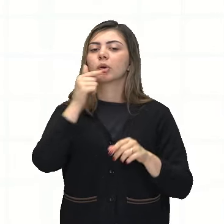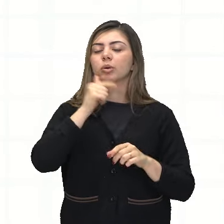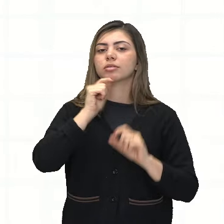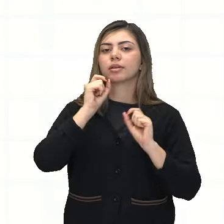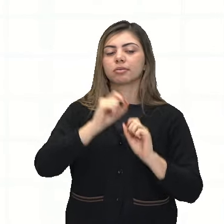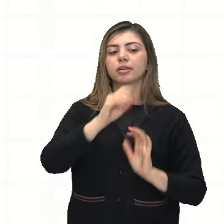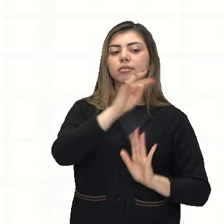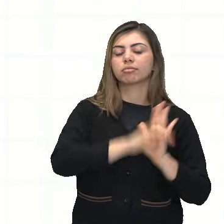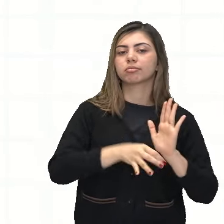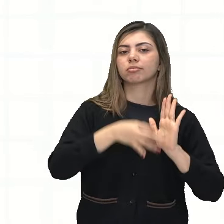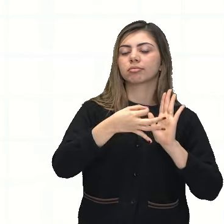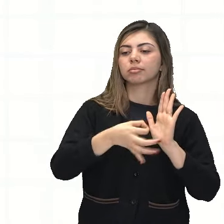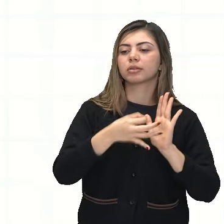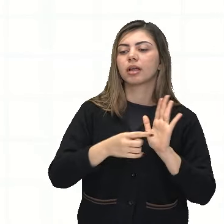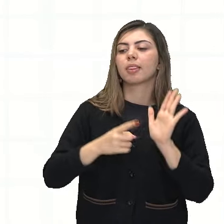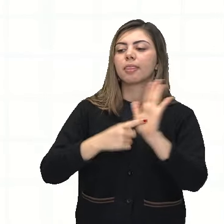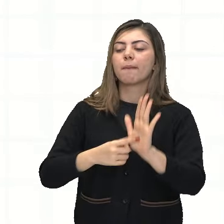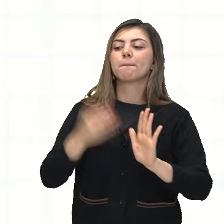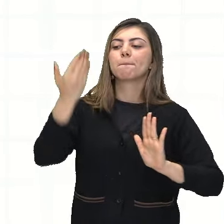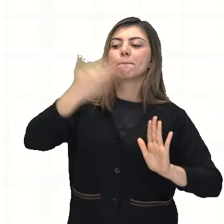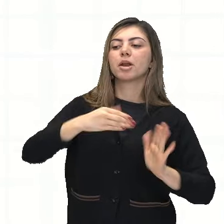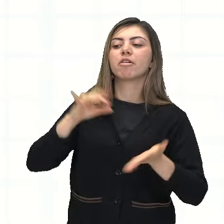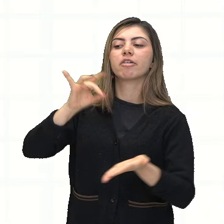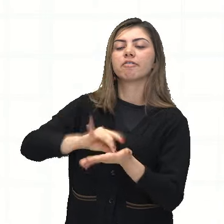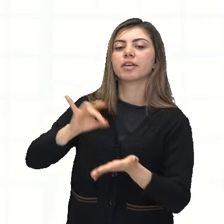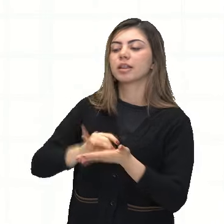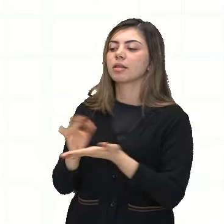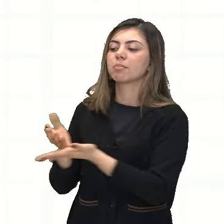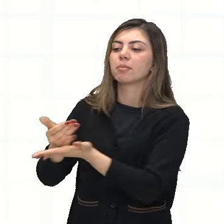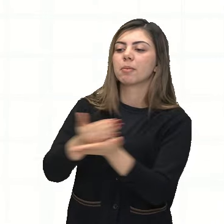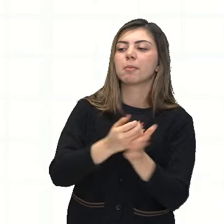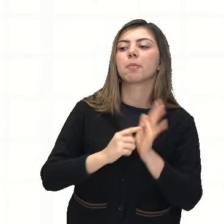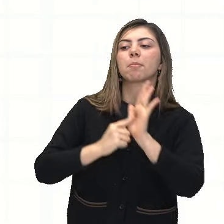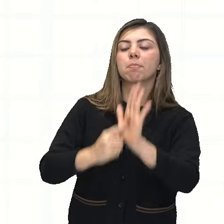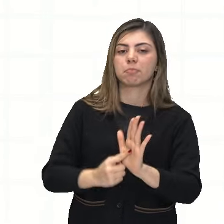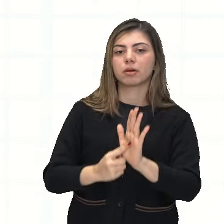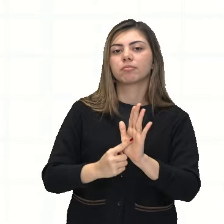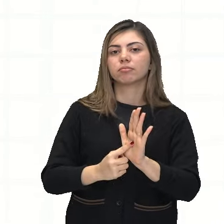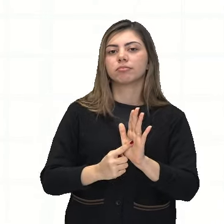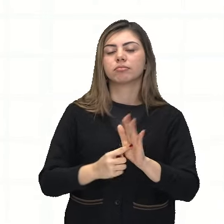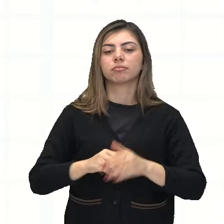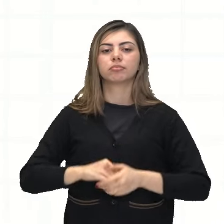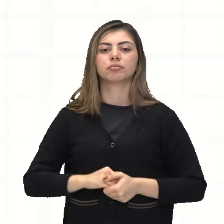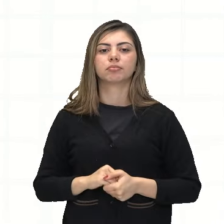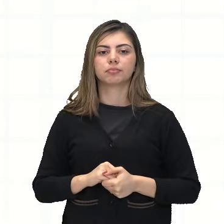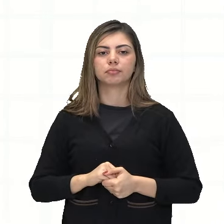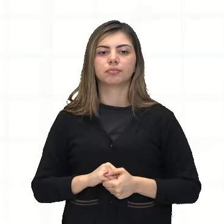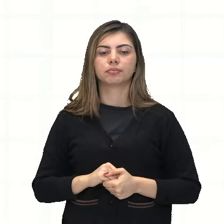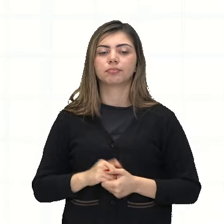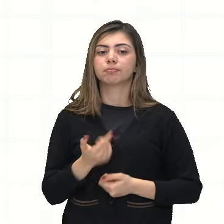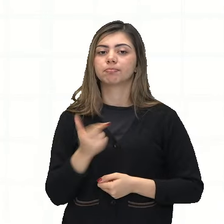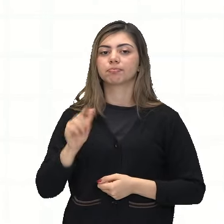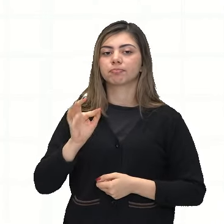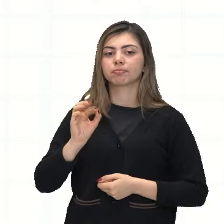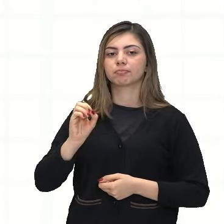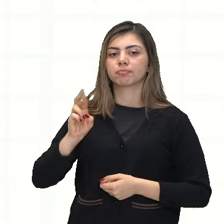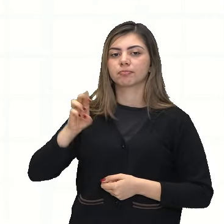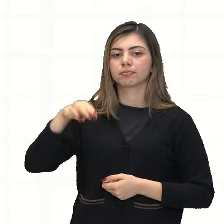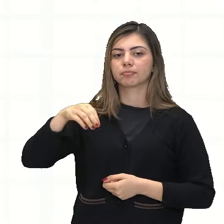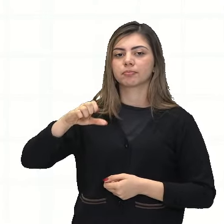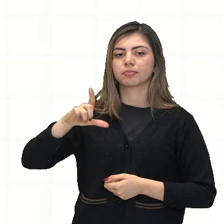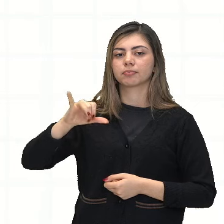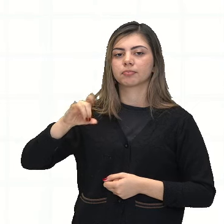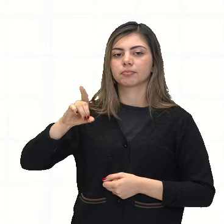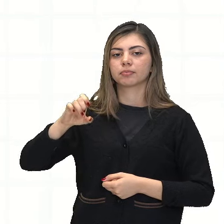em evidências reais e sólidas para que você consiga contra-argumentar a formalidade o